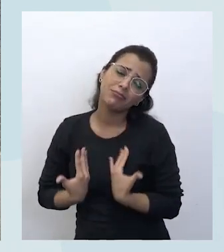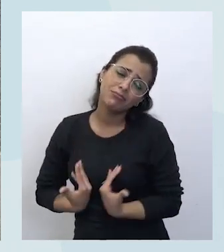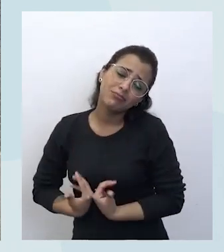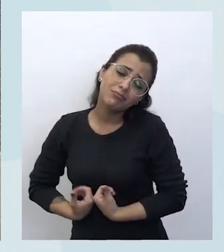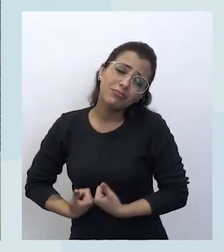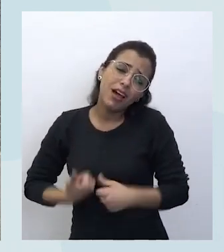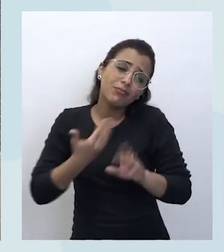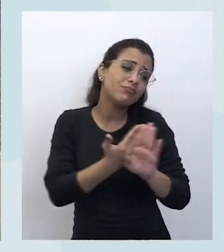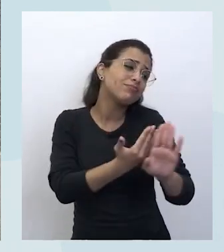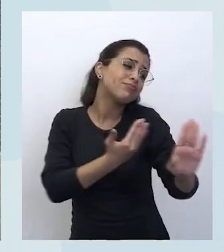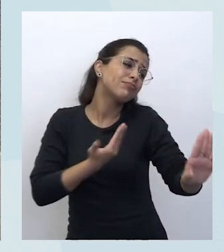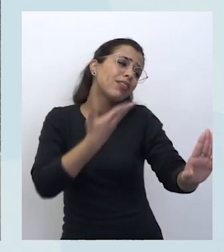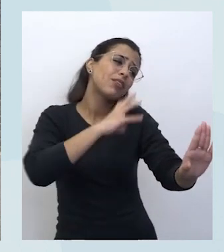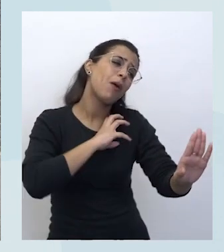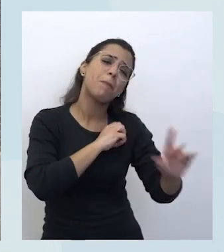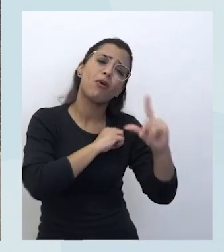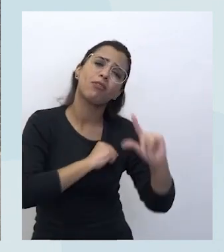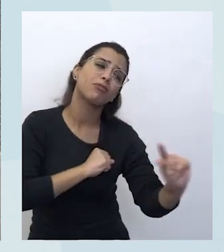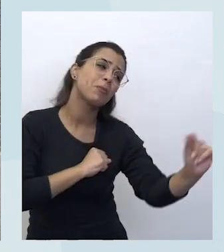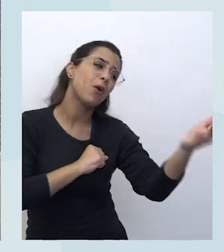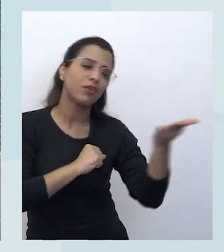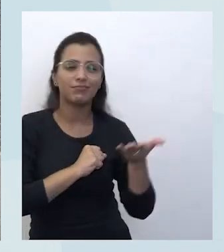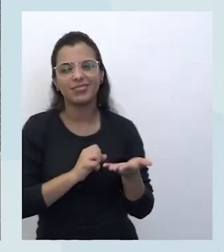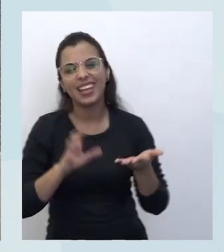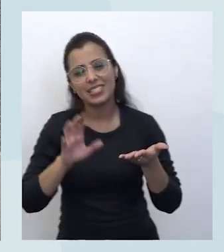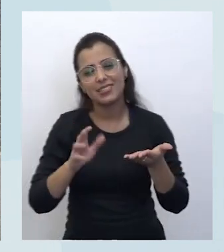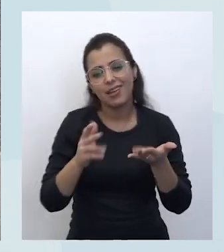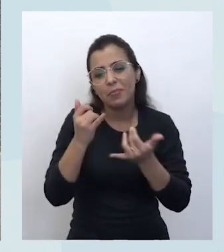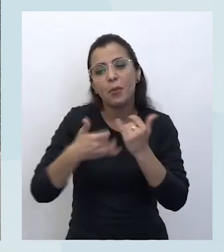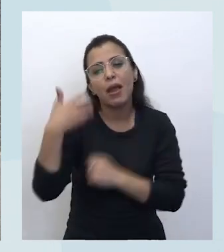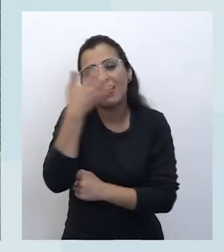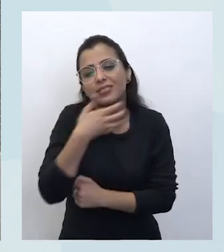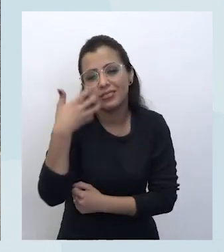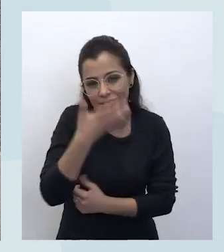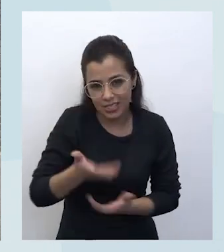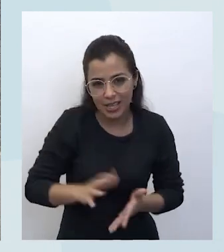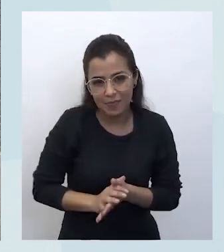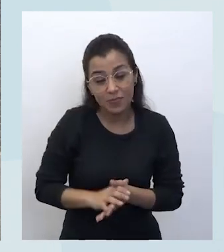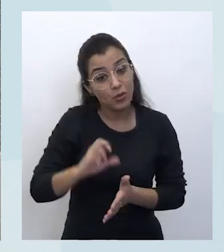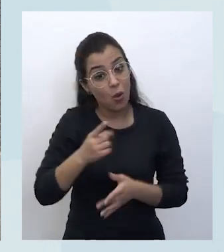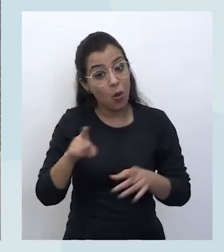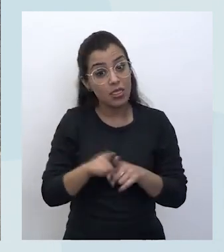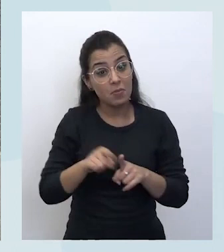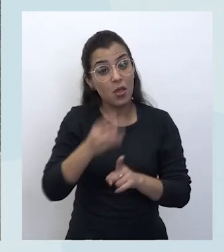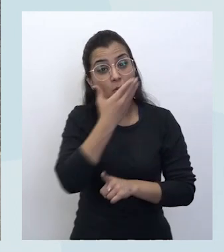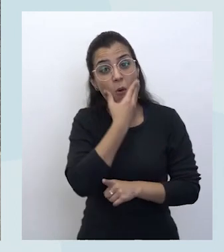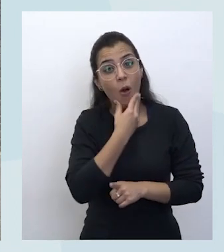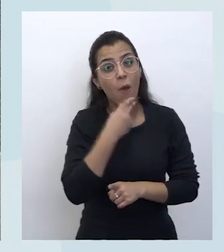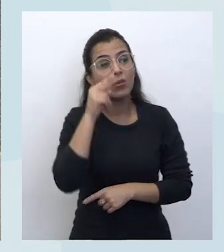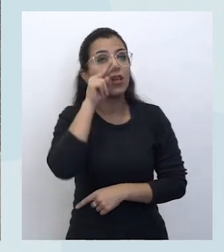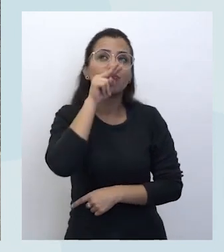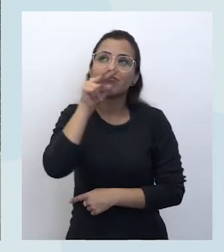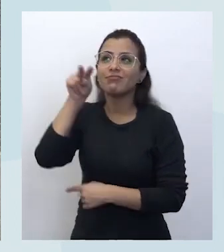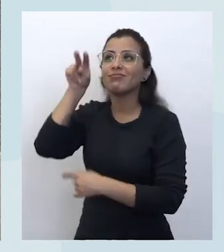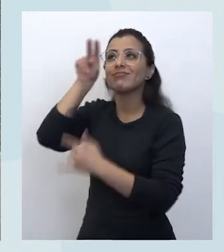a distância do amado dela. Isso era um tipo de cantiga. Ou então um rapaz aí dentro olhando para uma outra moça